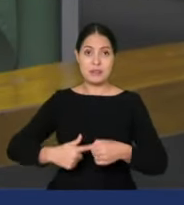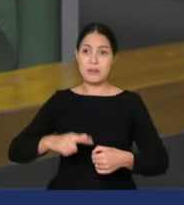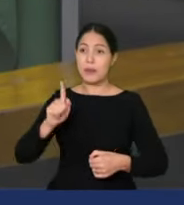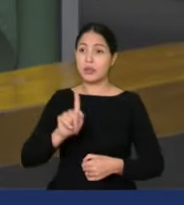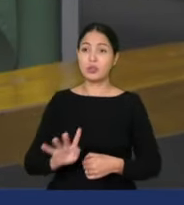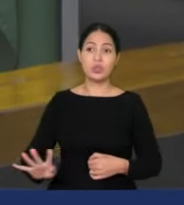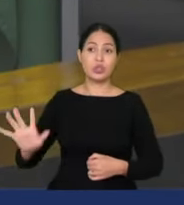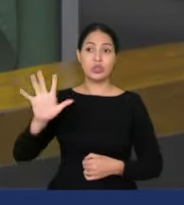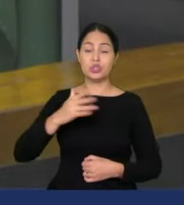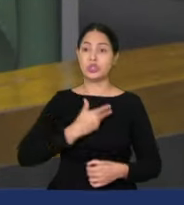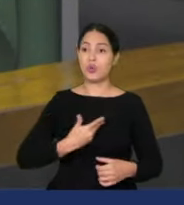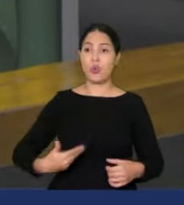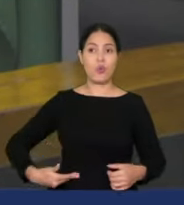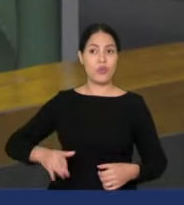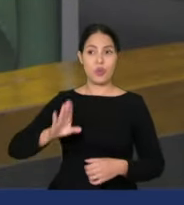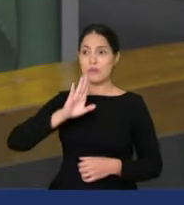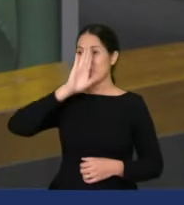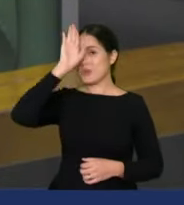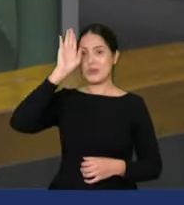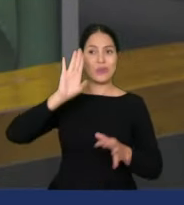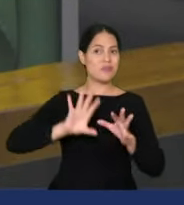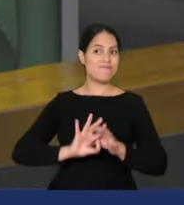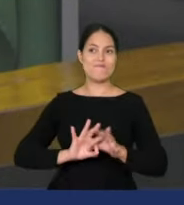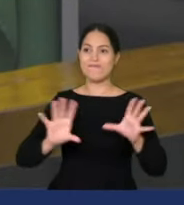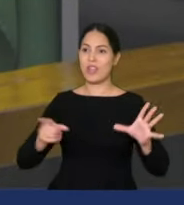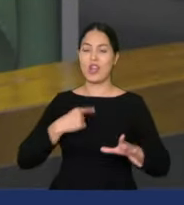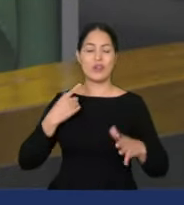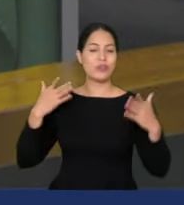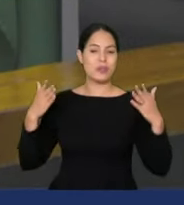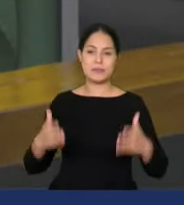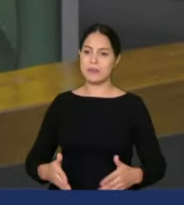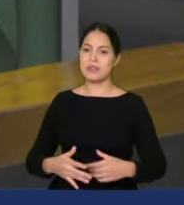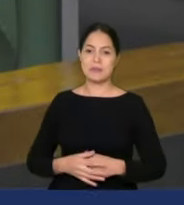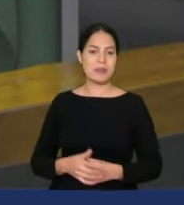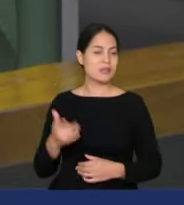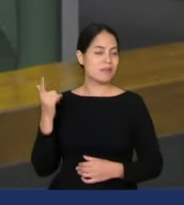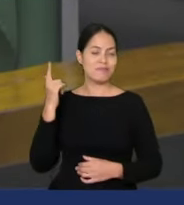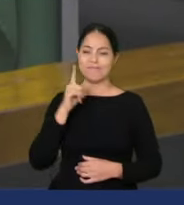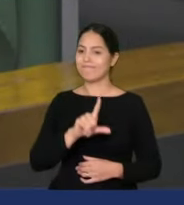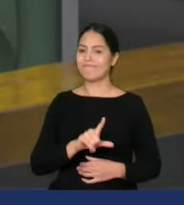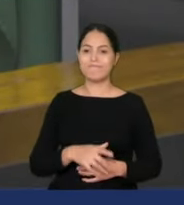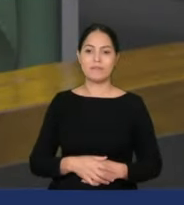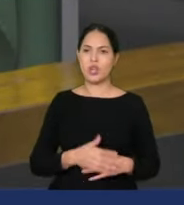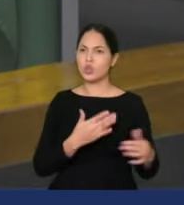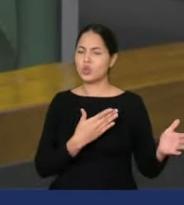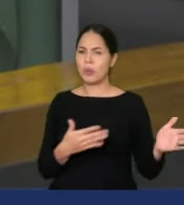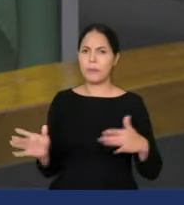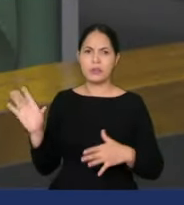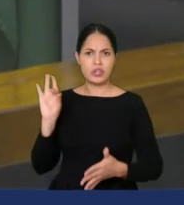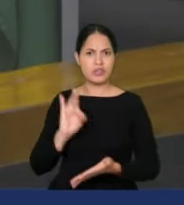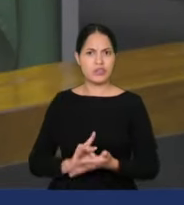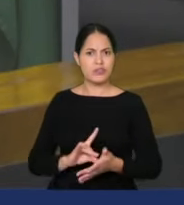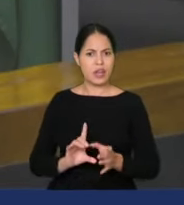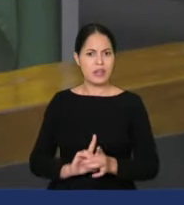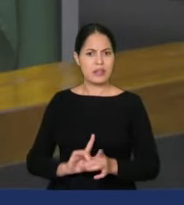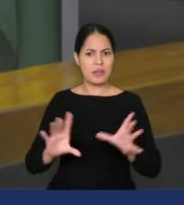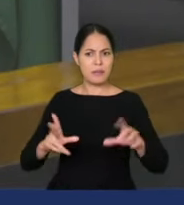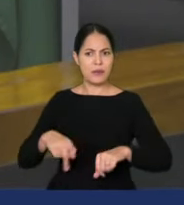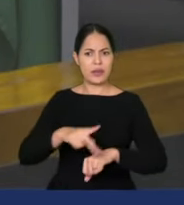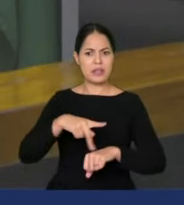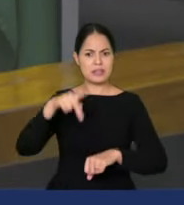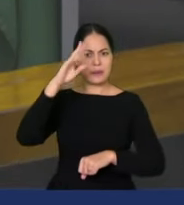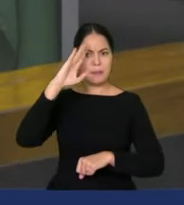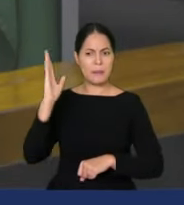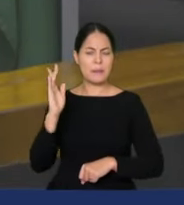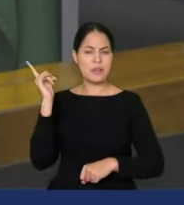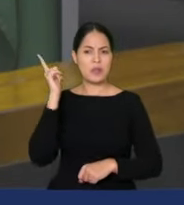Bolsonaro não permite que a gente participe, que a gente consiga, num processo democrático, trazer o que é melhor para o nosso país. A gente só